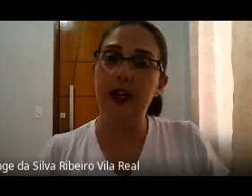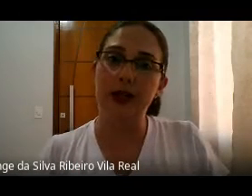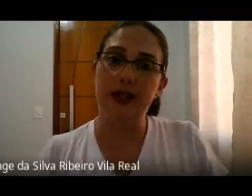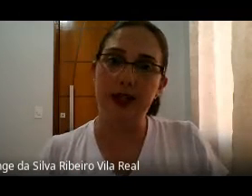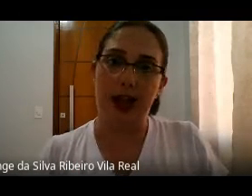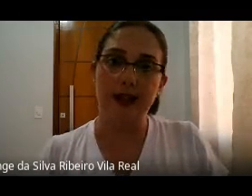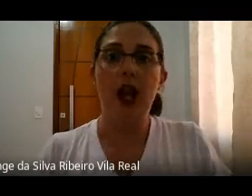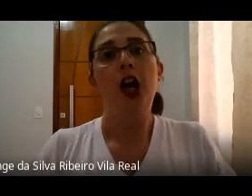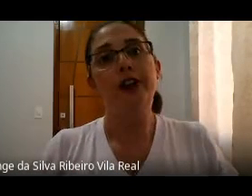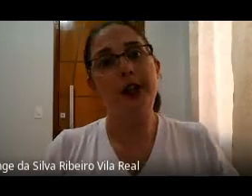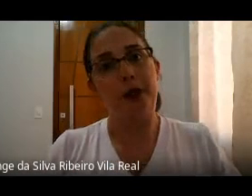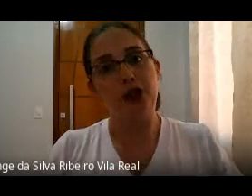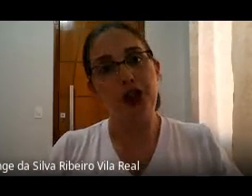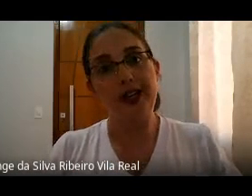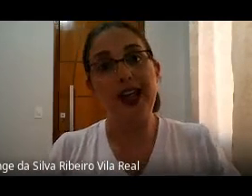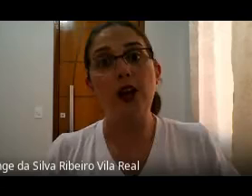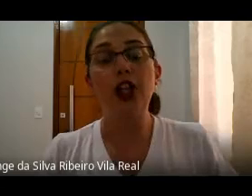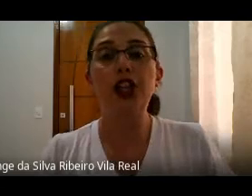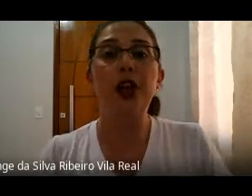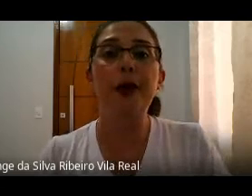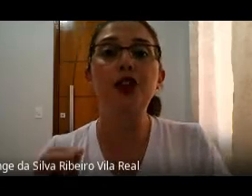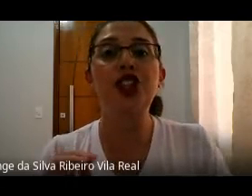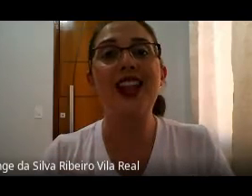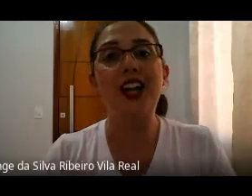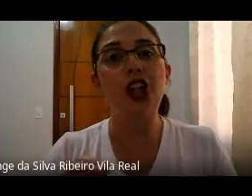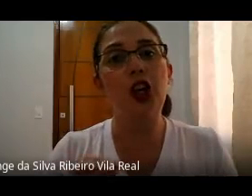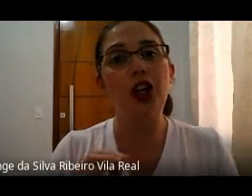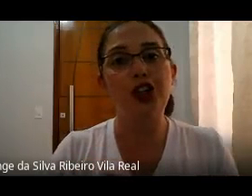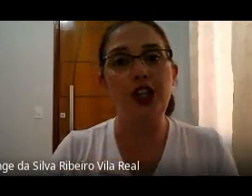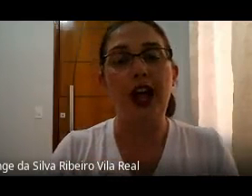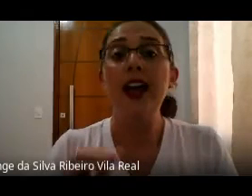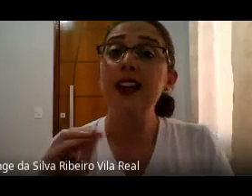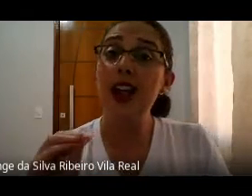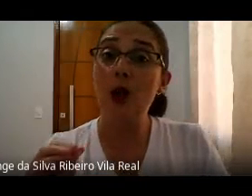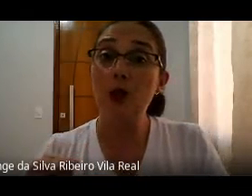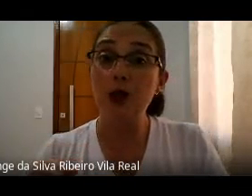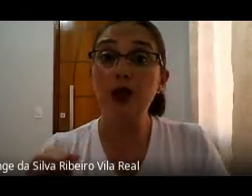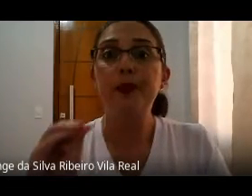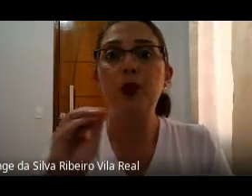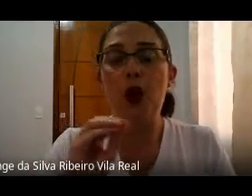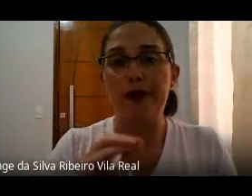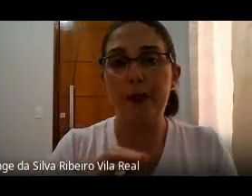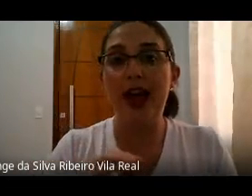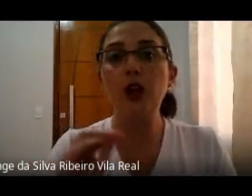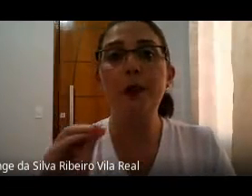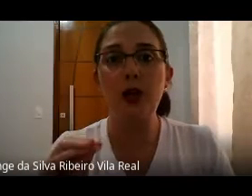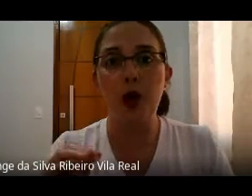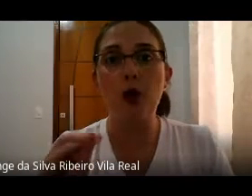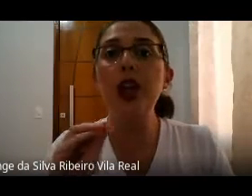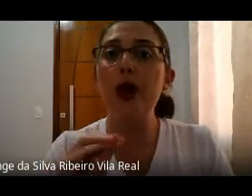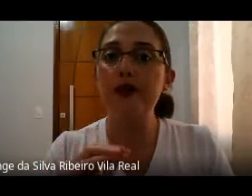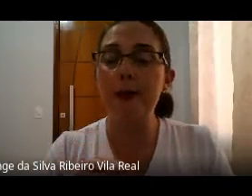identificar em língua de sinais? Você pode utilizar o que nós chamamos de datilologia, que é o uso do